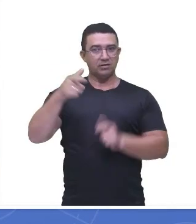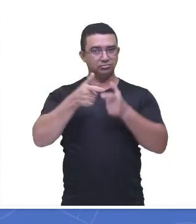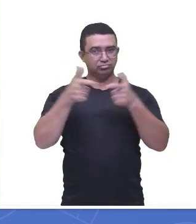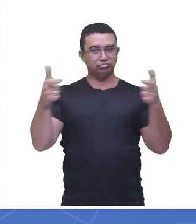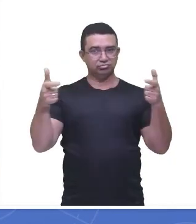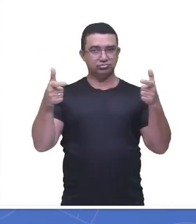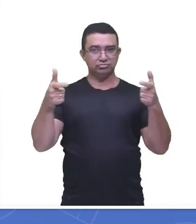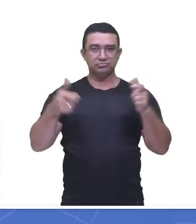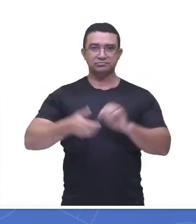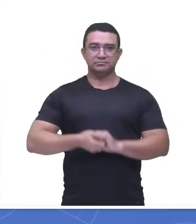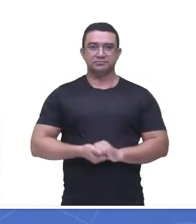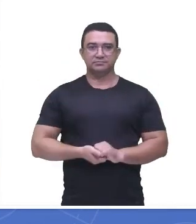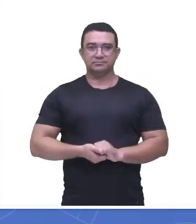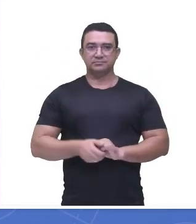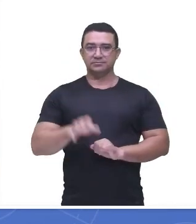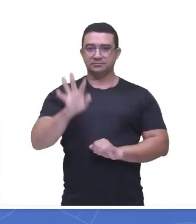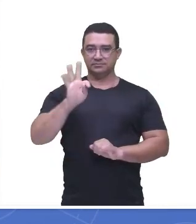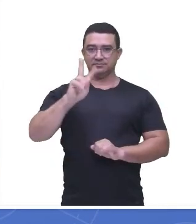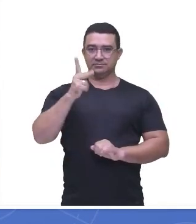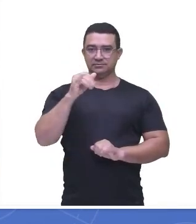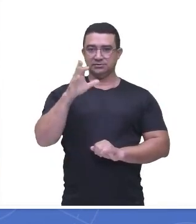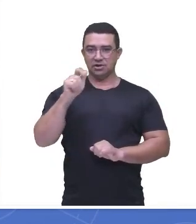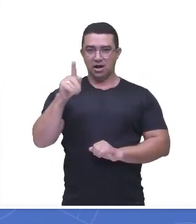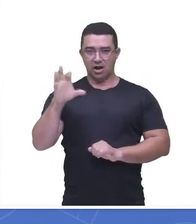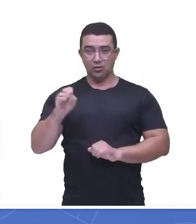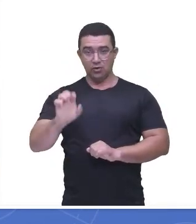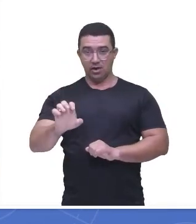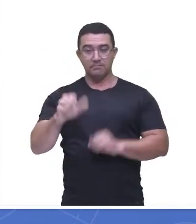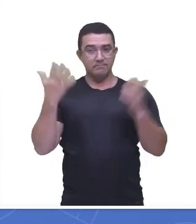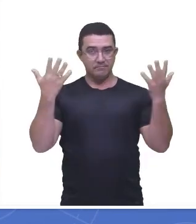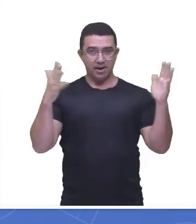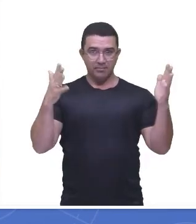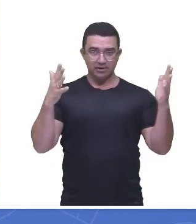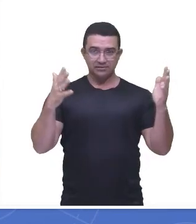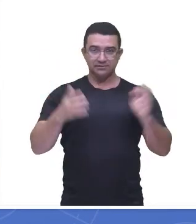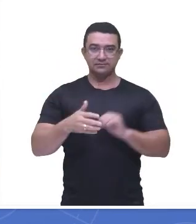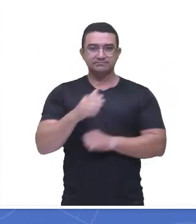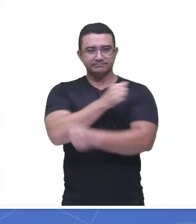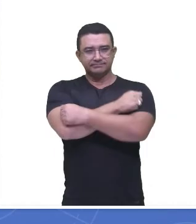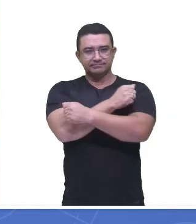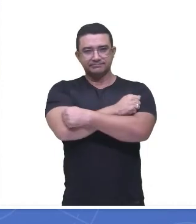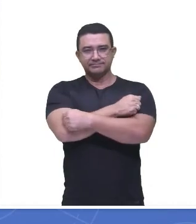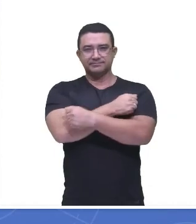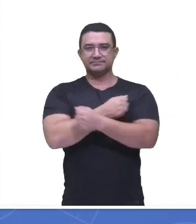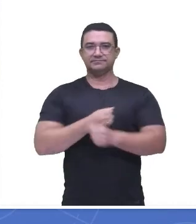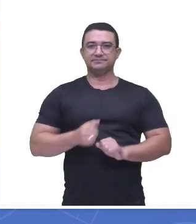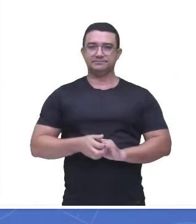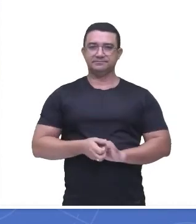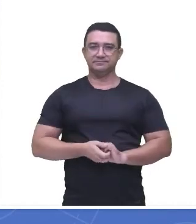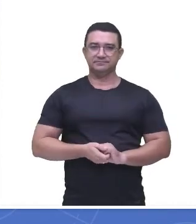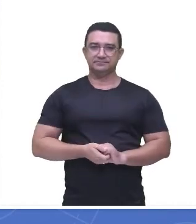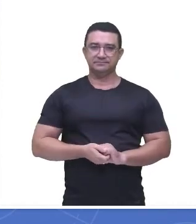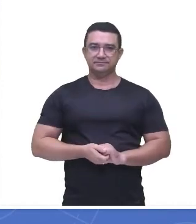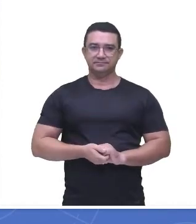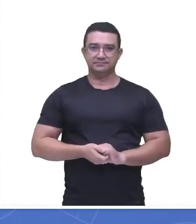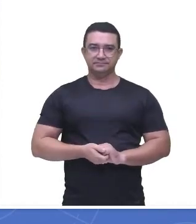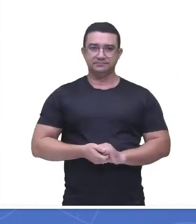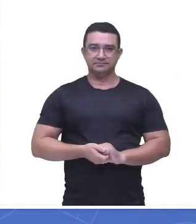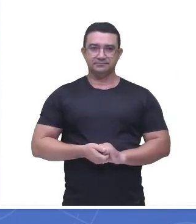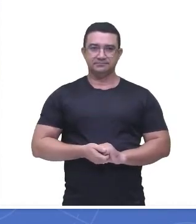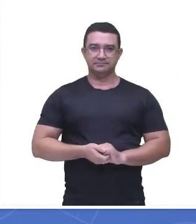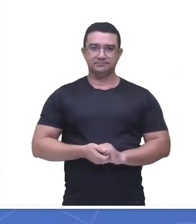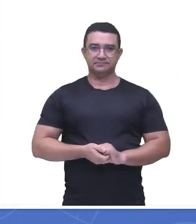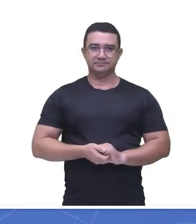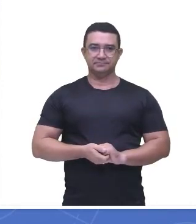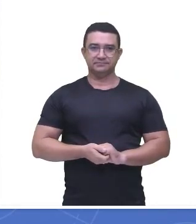Quem mais? Tiago, alternativa é. Parabéns, Tiago. Abraço aí, garoto. Continue estudando, sendo esse gigante